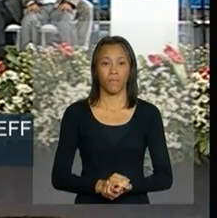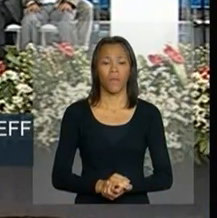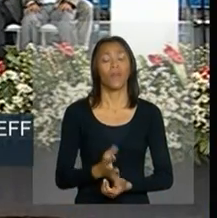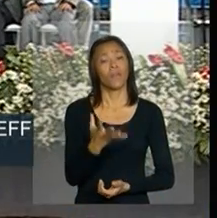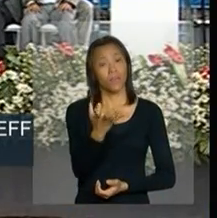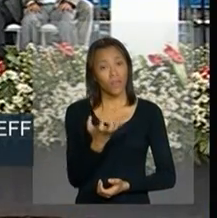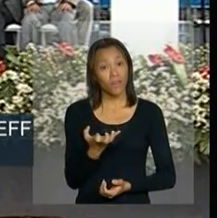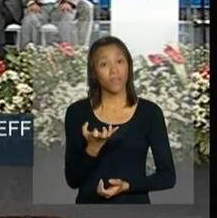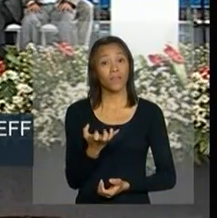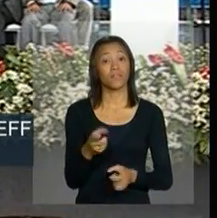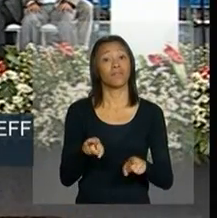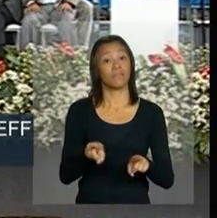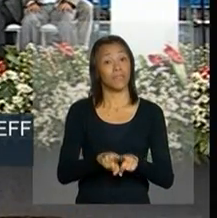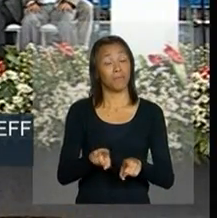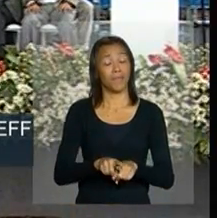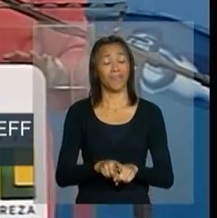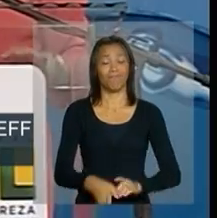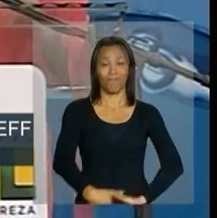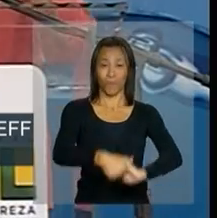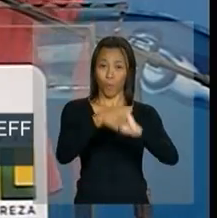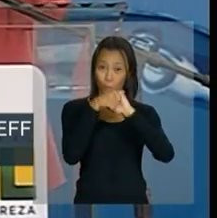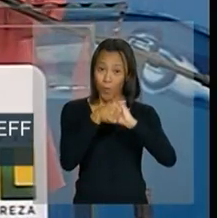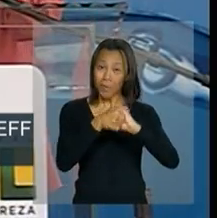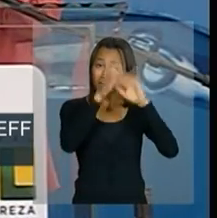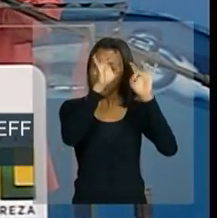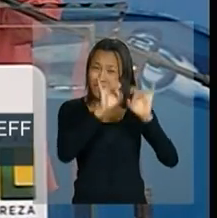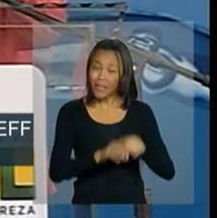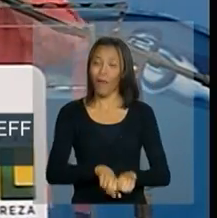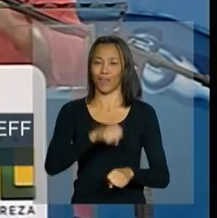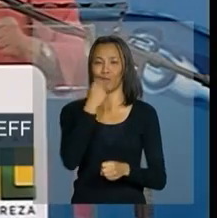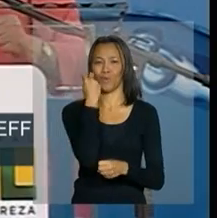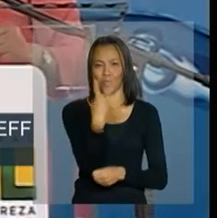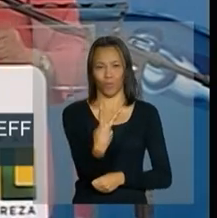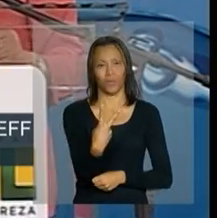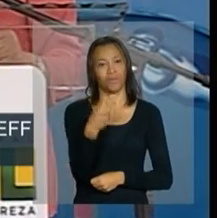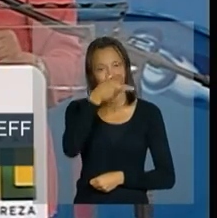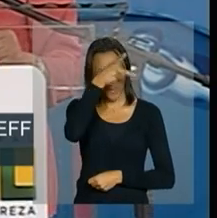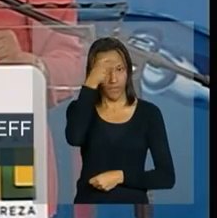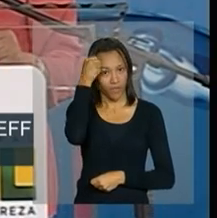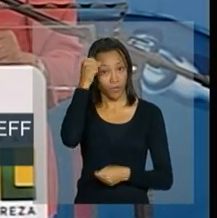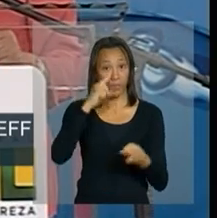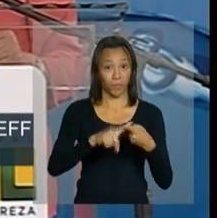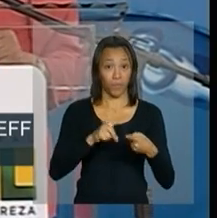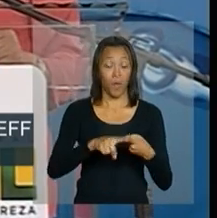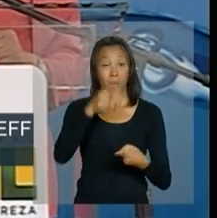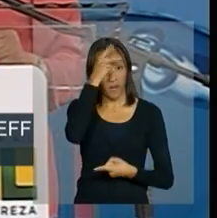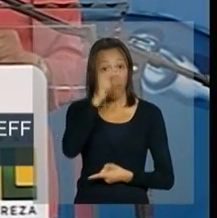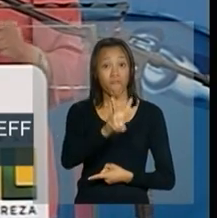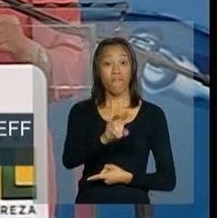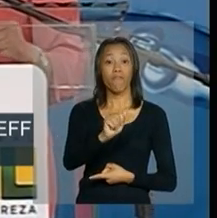Queria fazer um cumprimento especial a dois prefeitos, ao prefeito Valdemar Lacerda